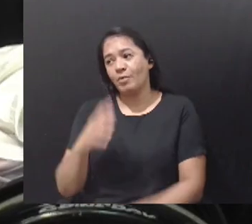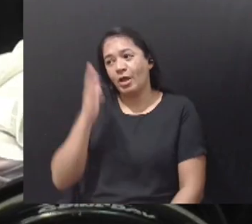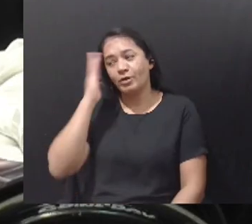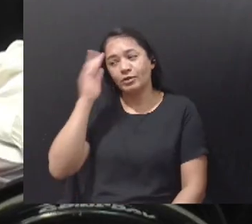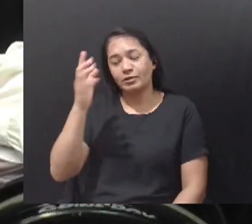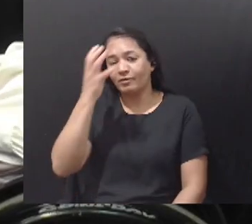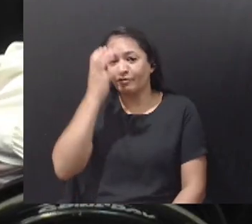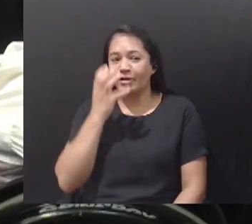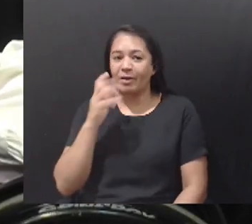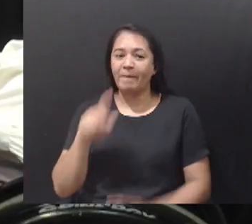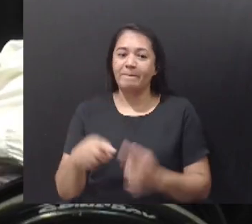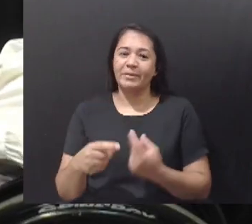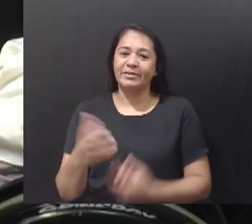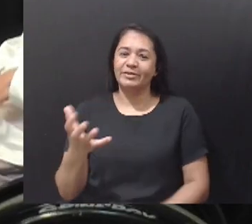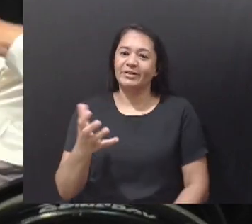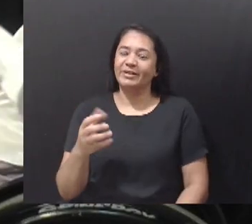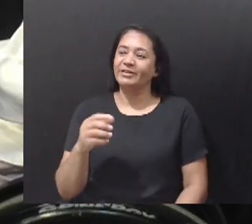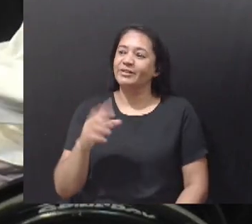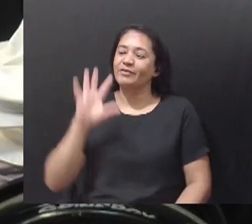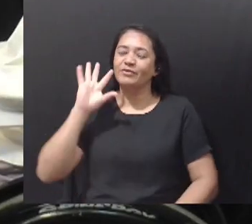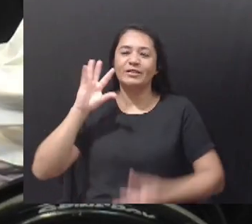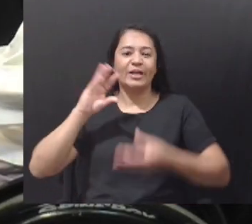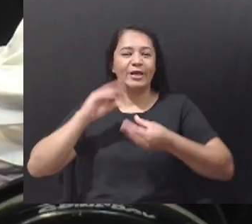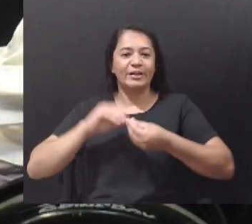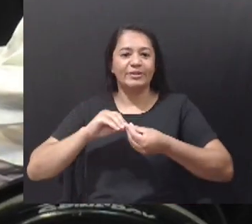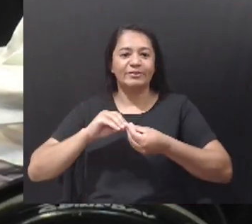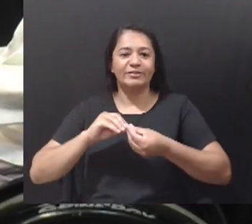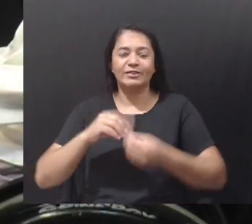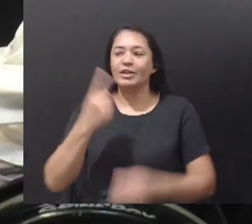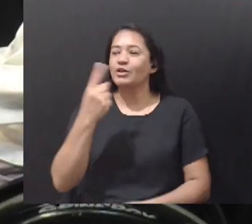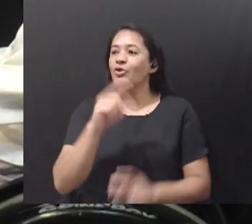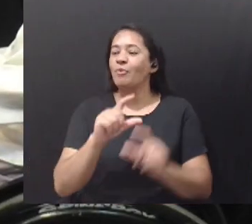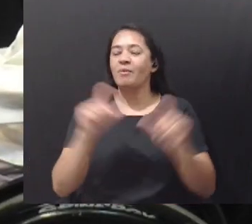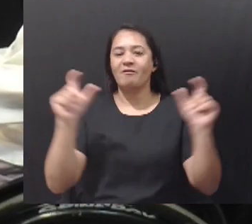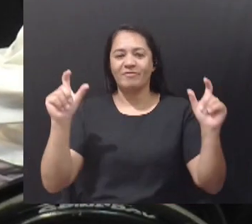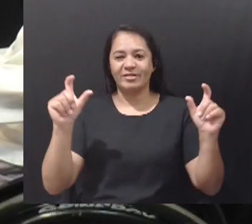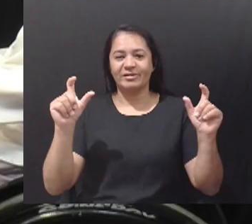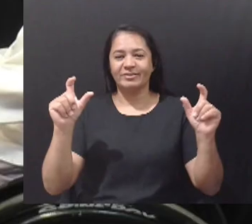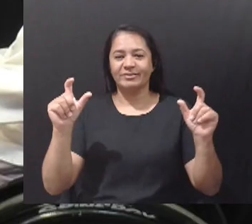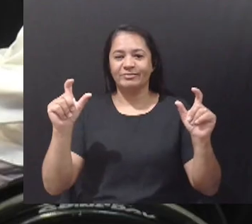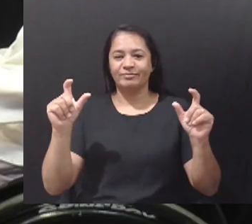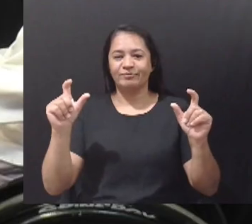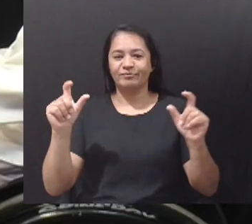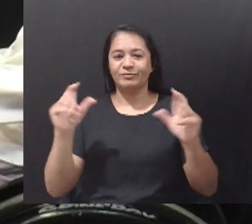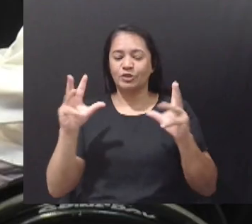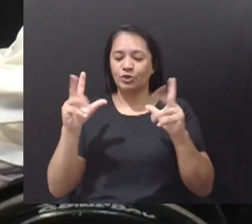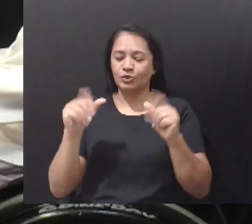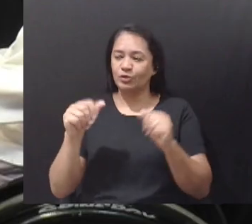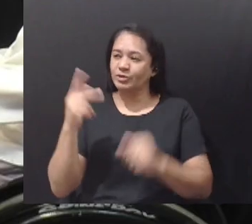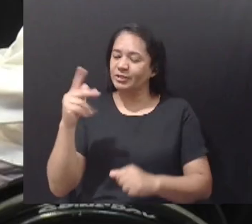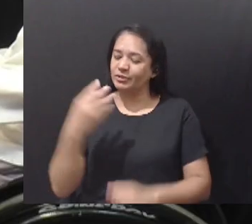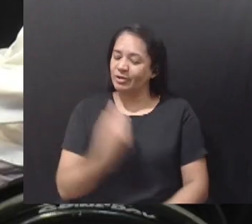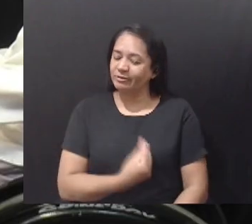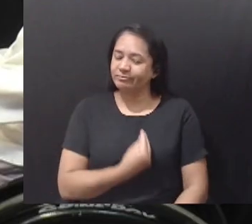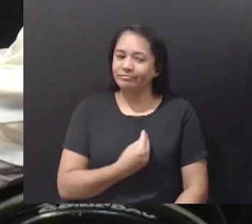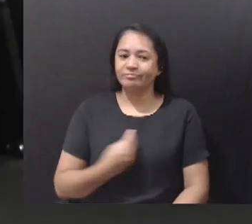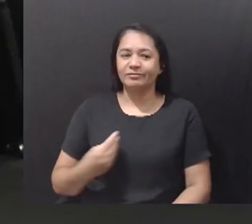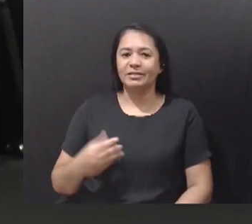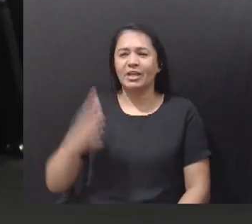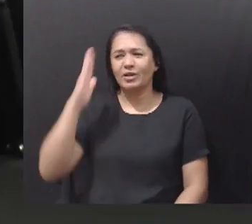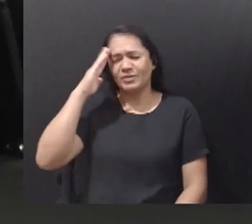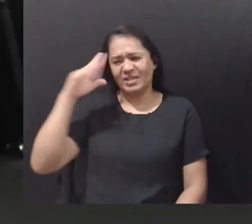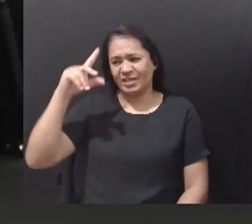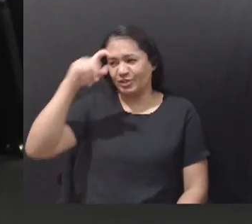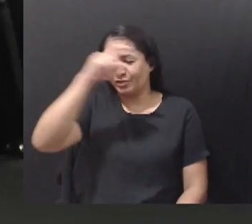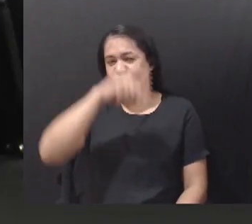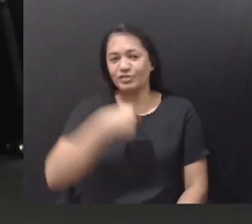gostaria que você resumisse em uma frase, né, toda essa trajetória. Eu sei que é difícil a gente fazer, além